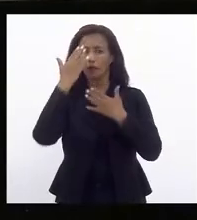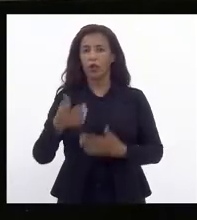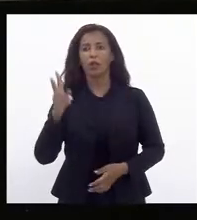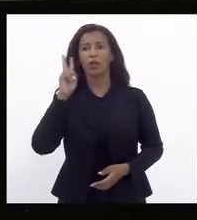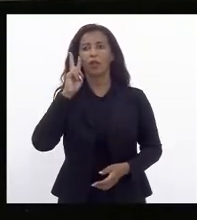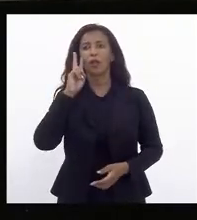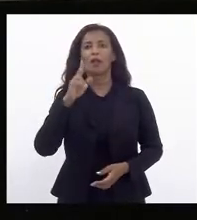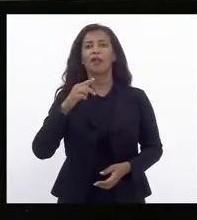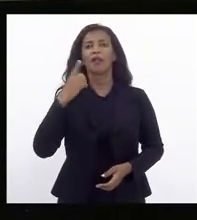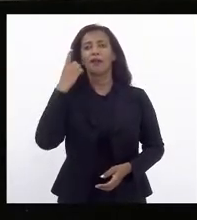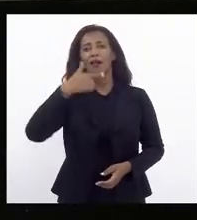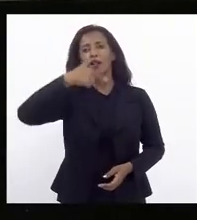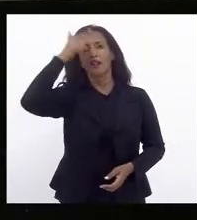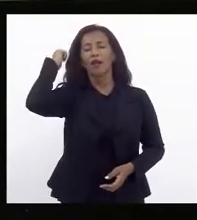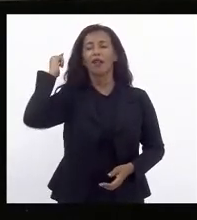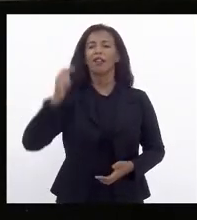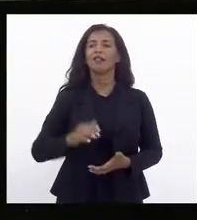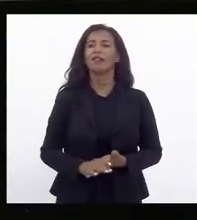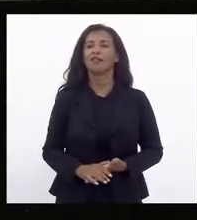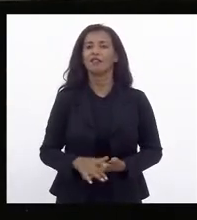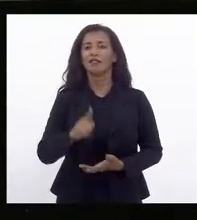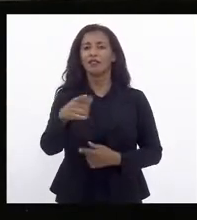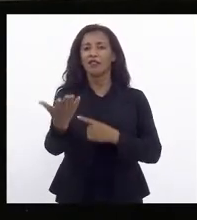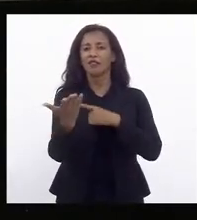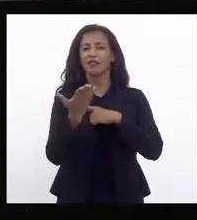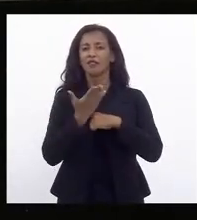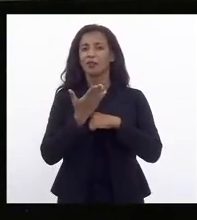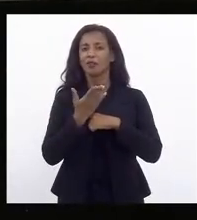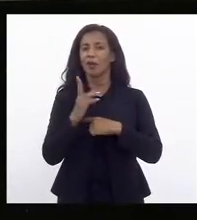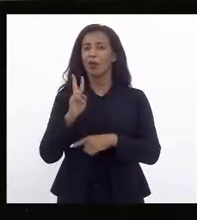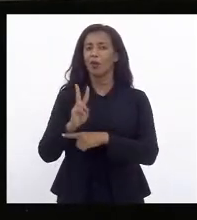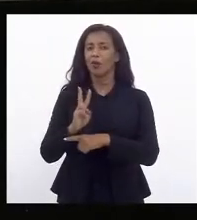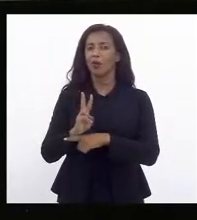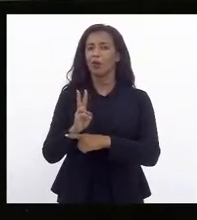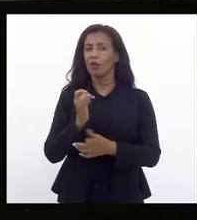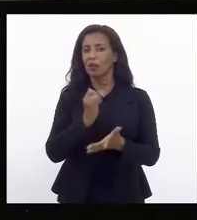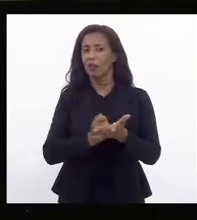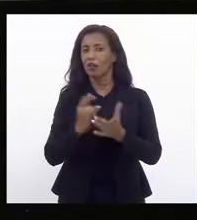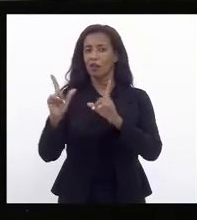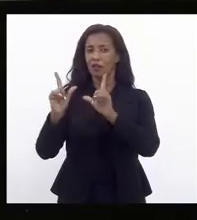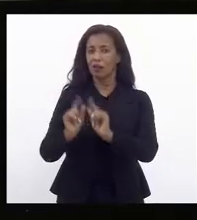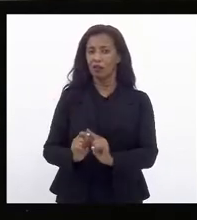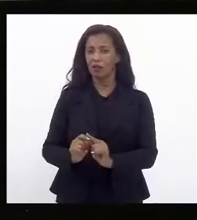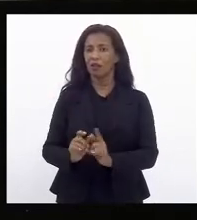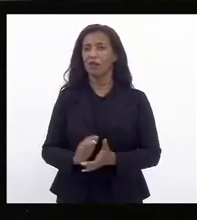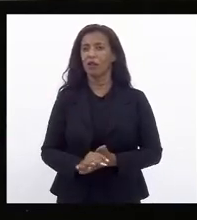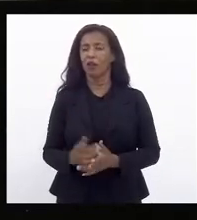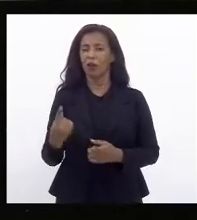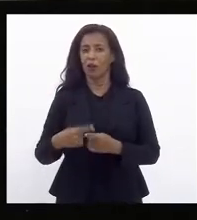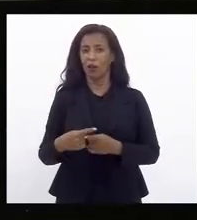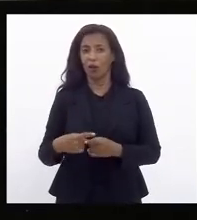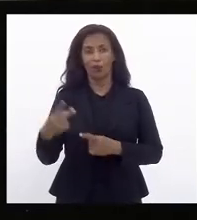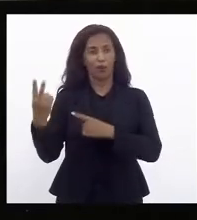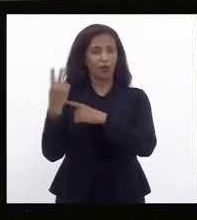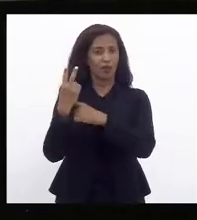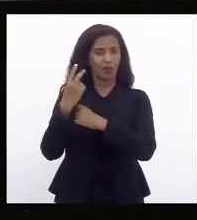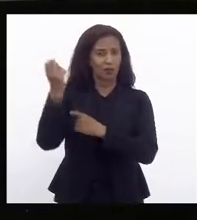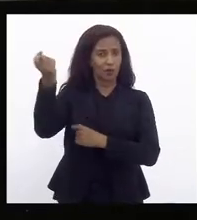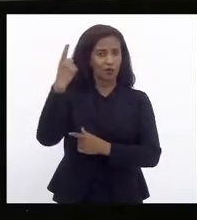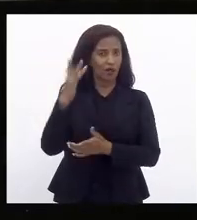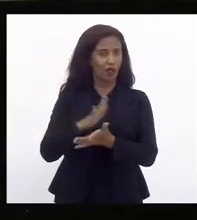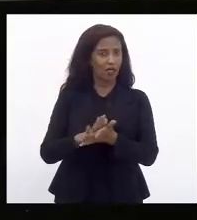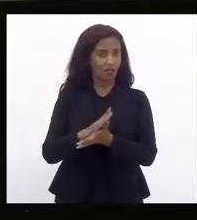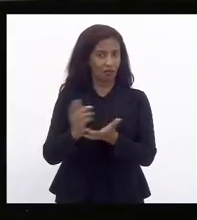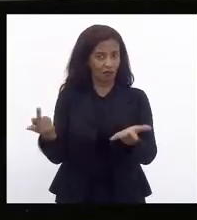lembrando o deputado Luiz Paulo, você vai nos ajudar a tomar conta da redução do ICMS absorvente. Porque do protetor solar nada aconteceu,